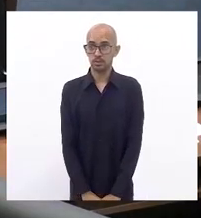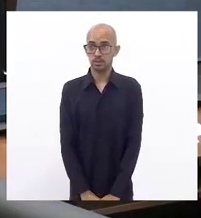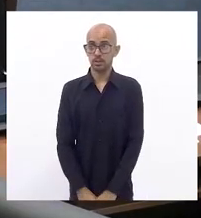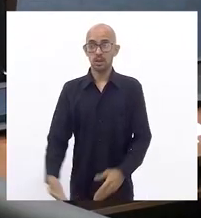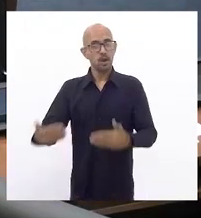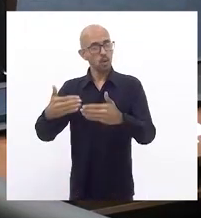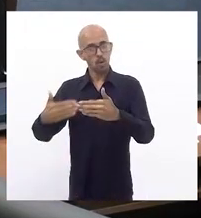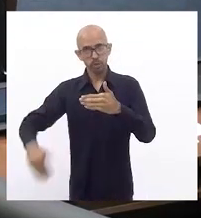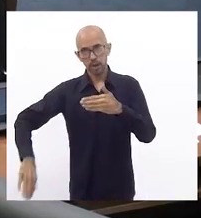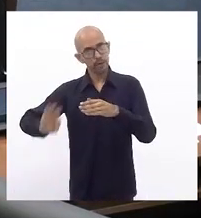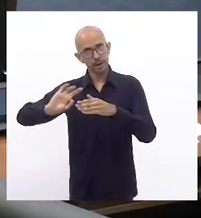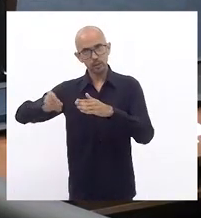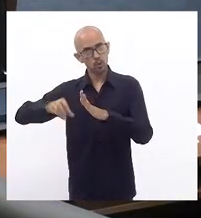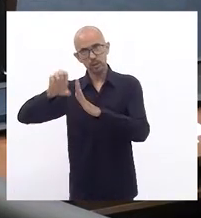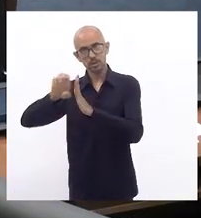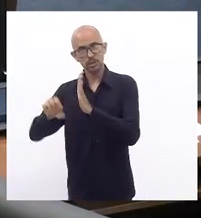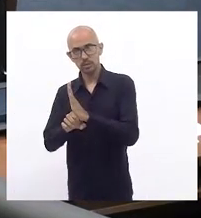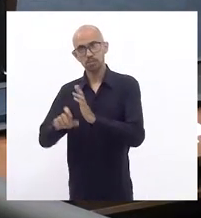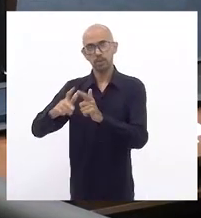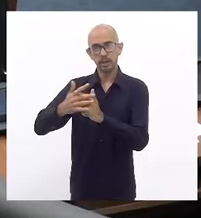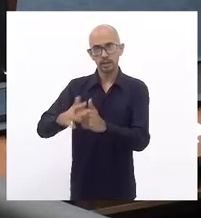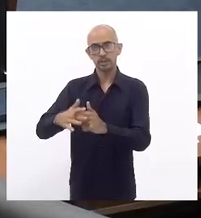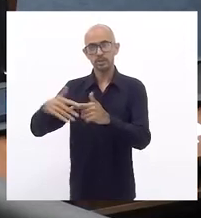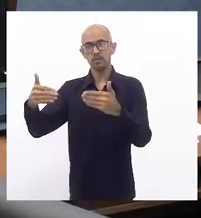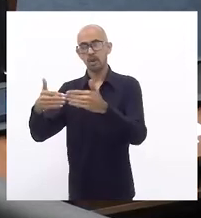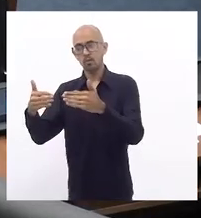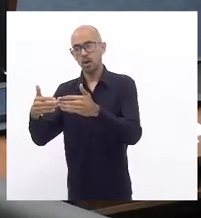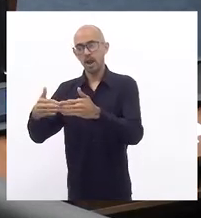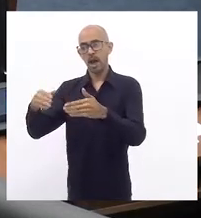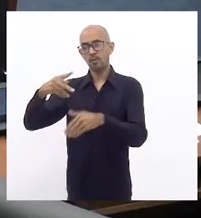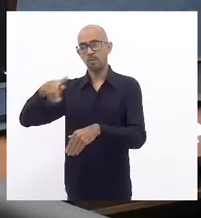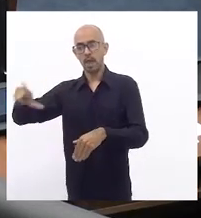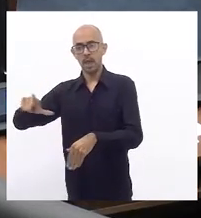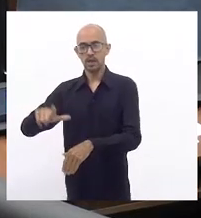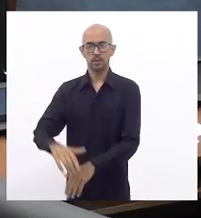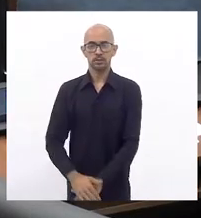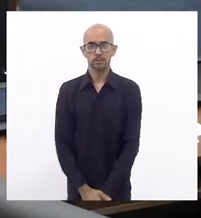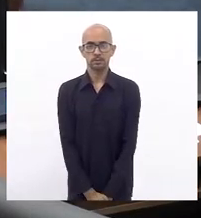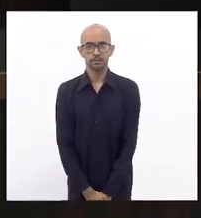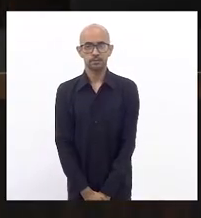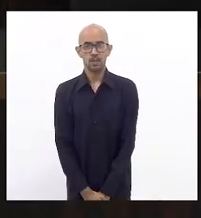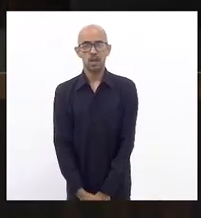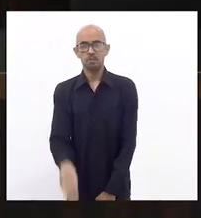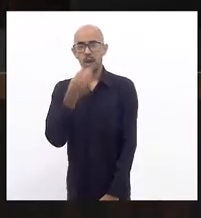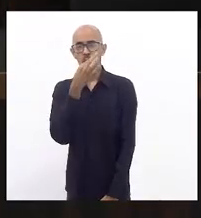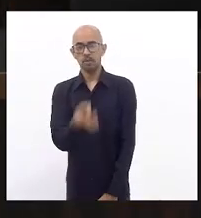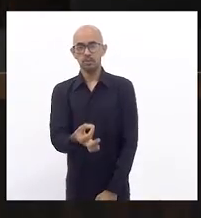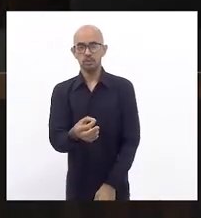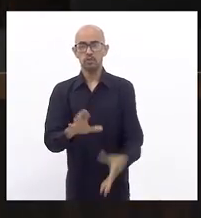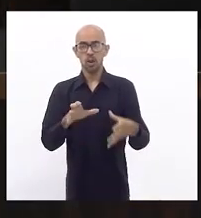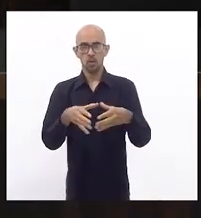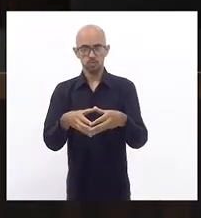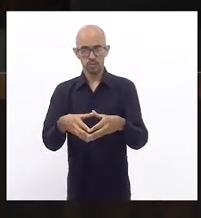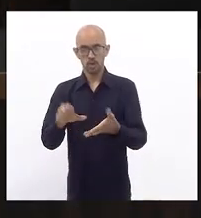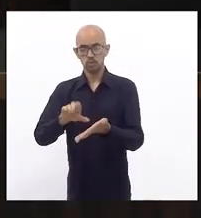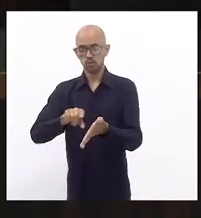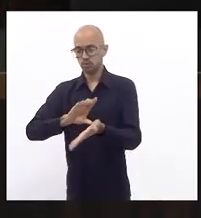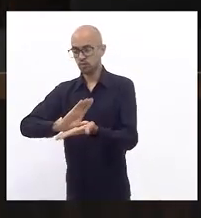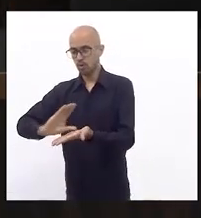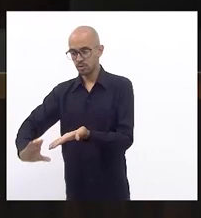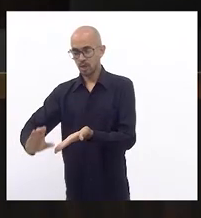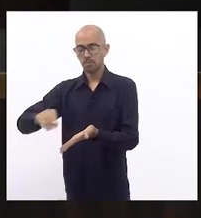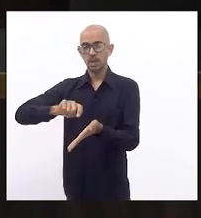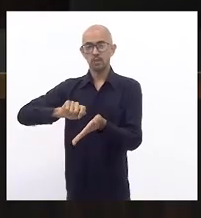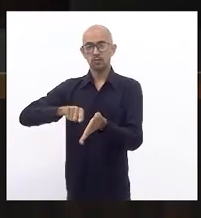Contrária a todas as emendas, favorável ao projeto. Para emitir parecer pela Comissão de Orçamento, Fiscalização Financeira